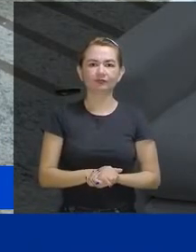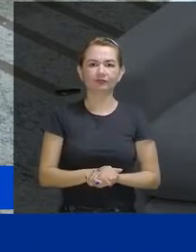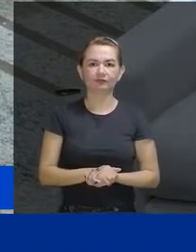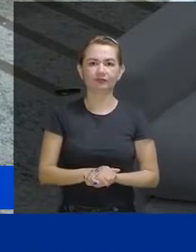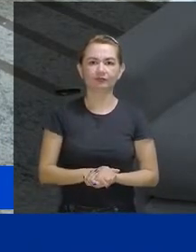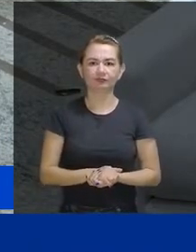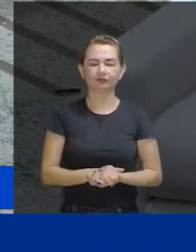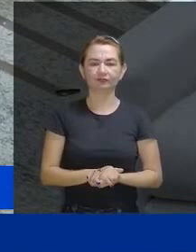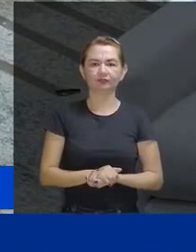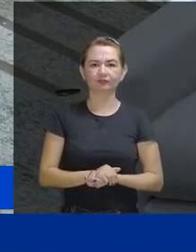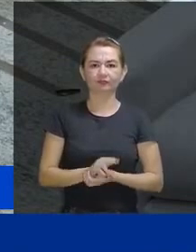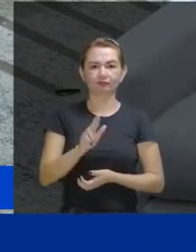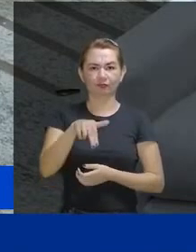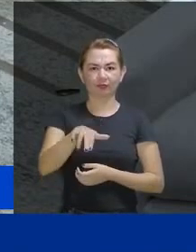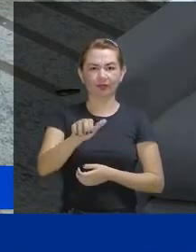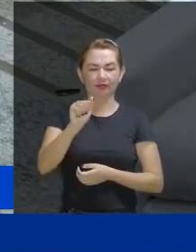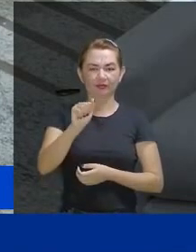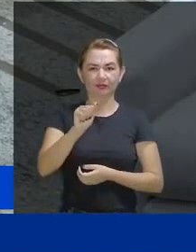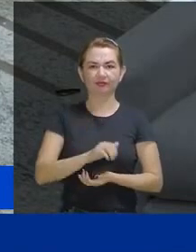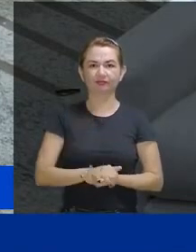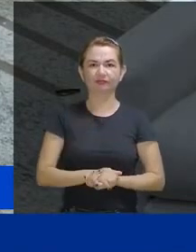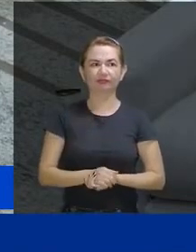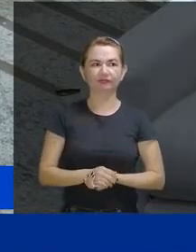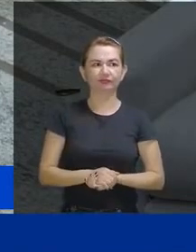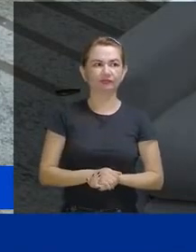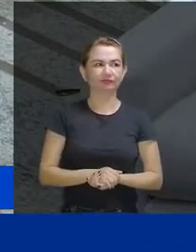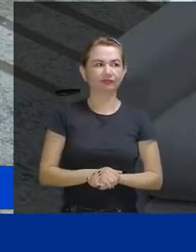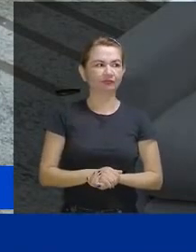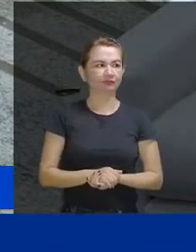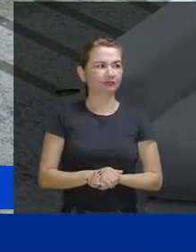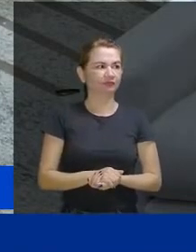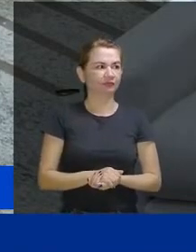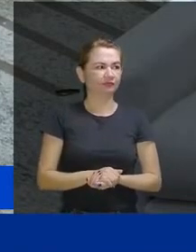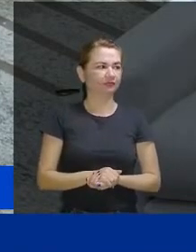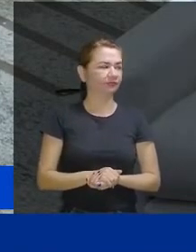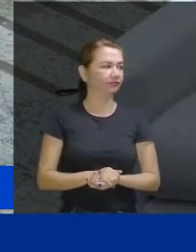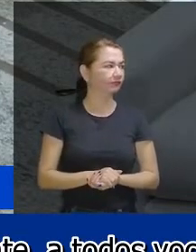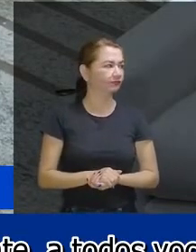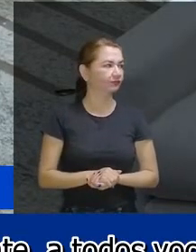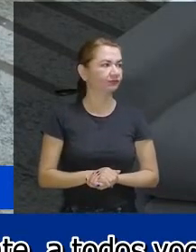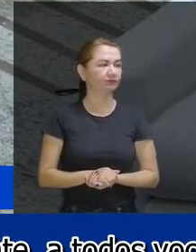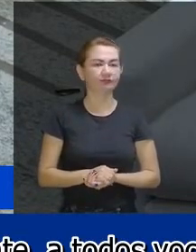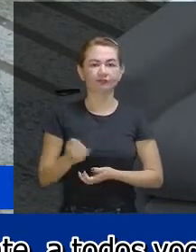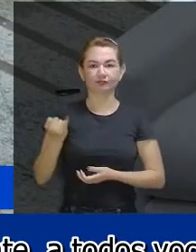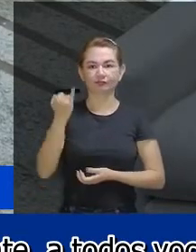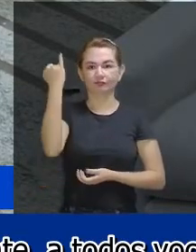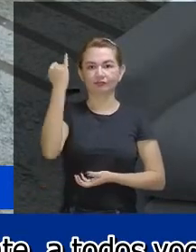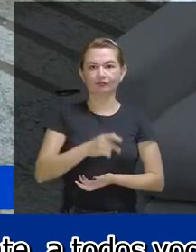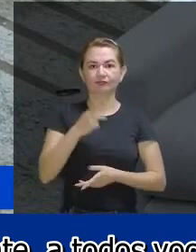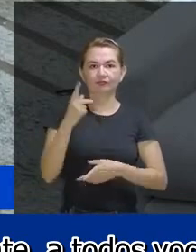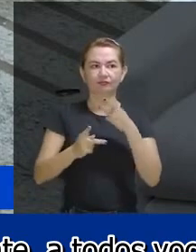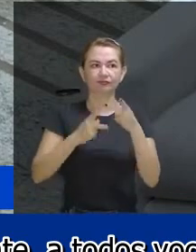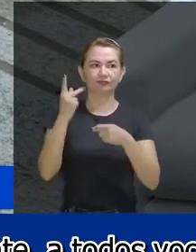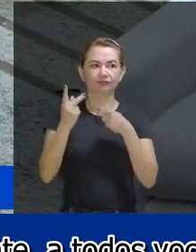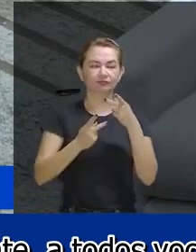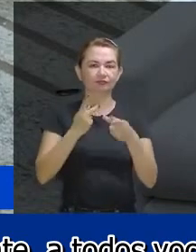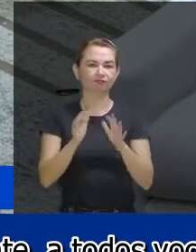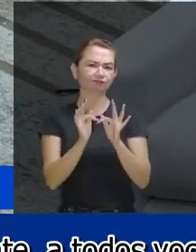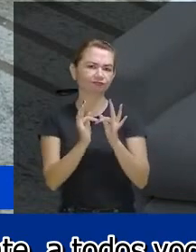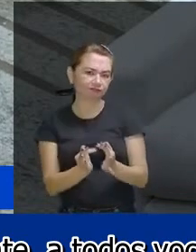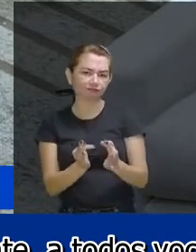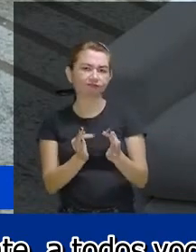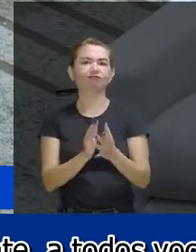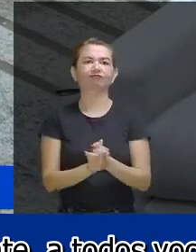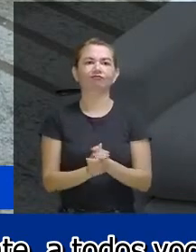cantor Osmar Júnior. Existe, desde a sua gaveta. É importante dizer essas coisas dessa maneira simples